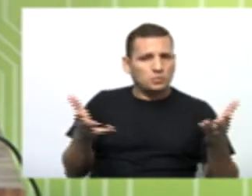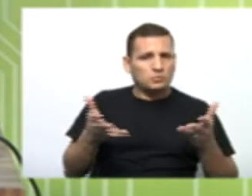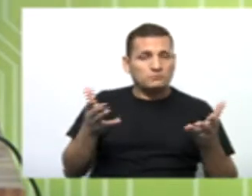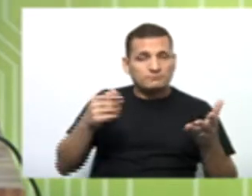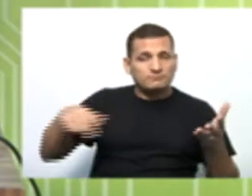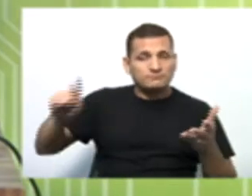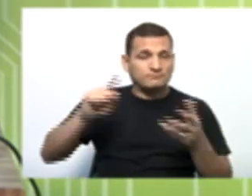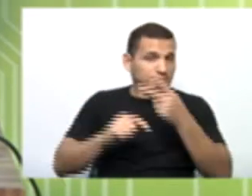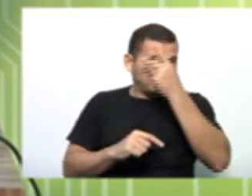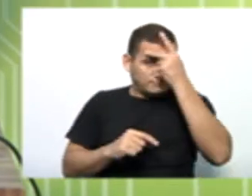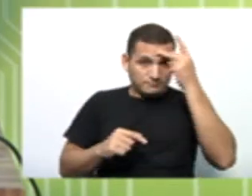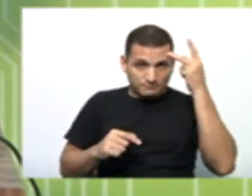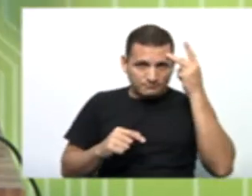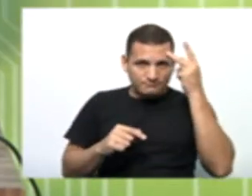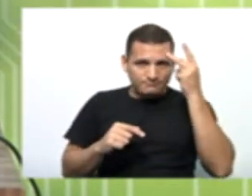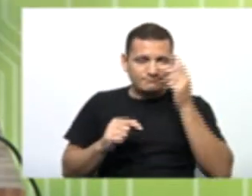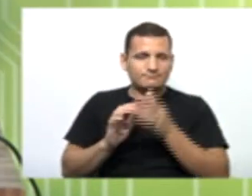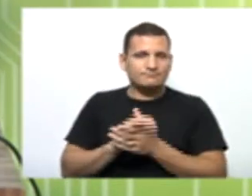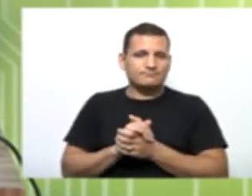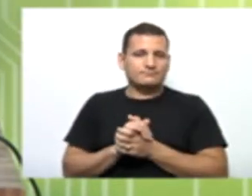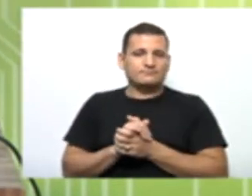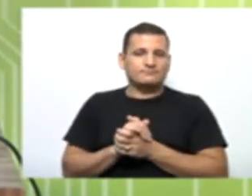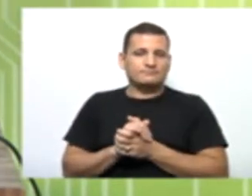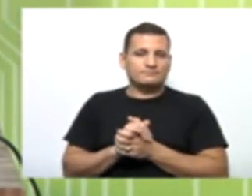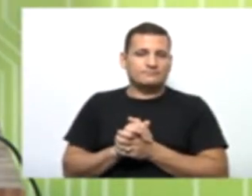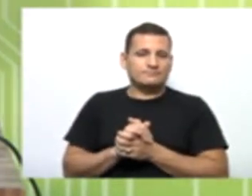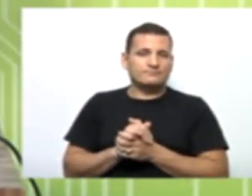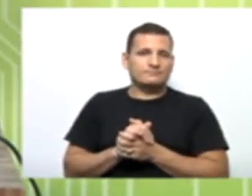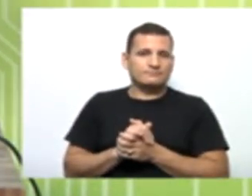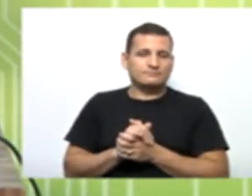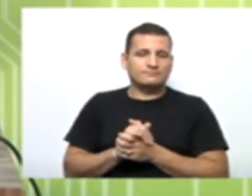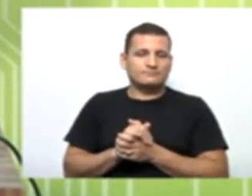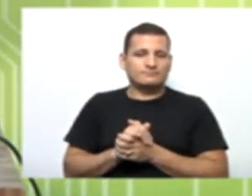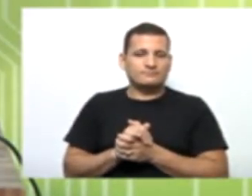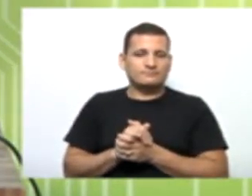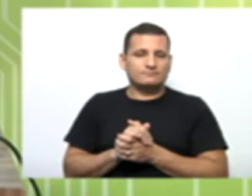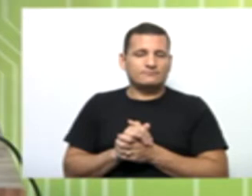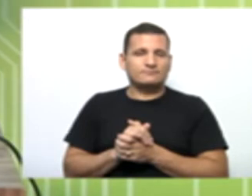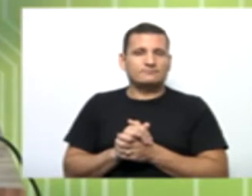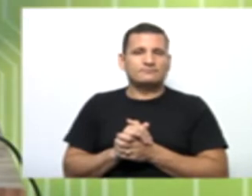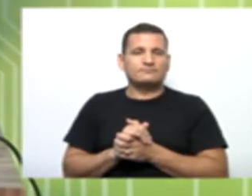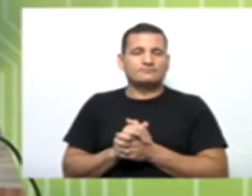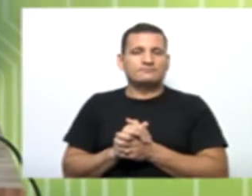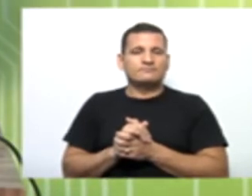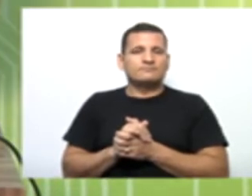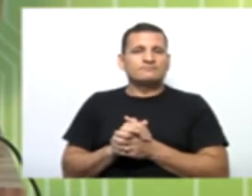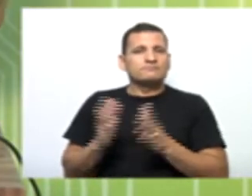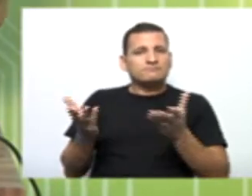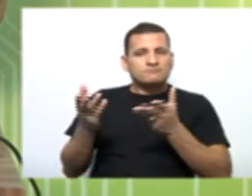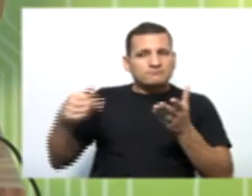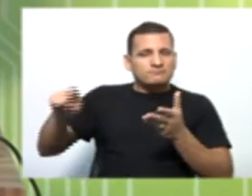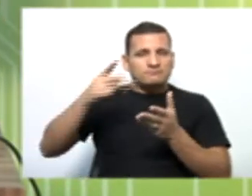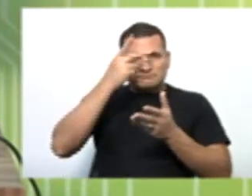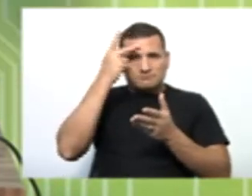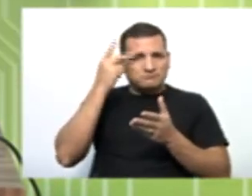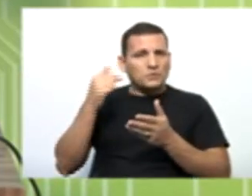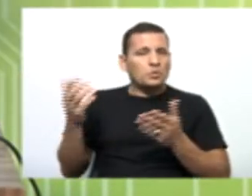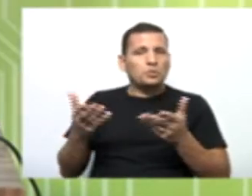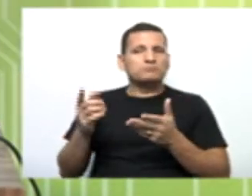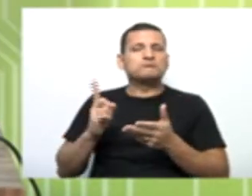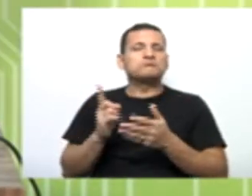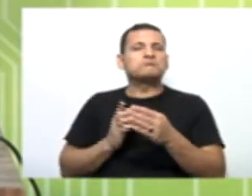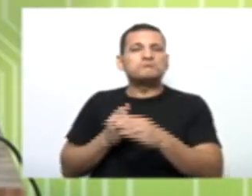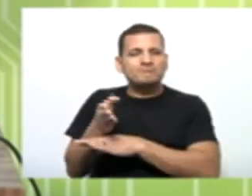essas pessoas que no passado ainda entravam em alguns ambientes fumando com cigarro na mão, hoje já não entram mais. Porque